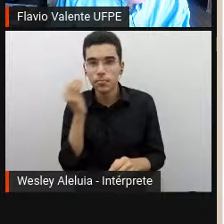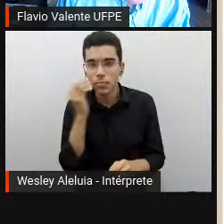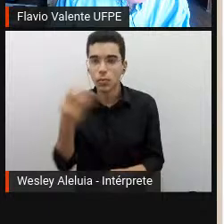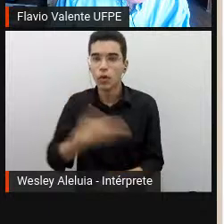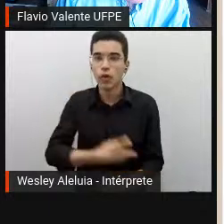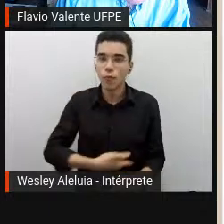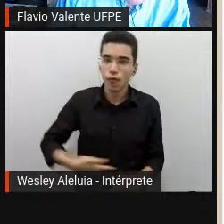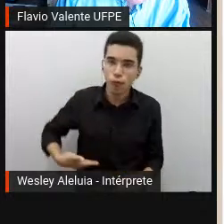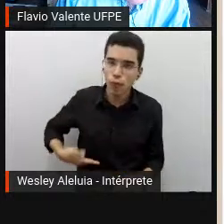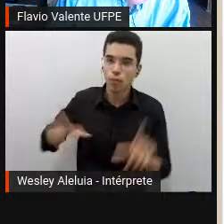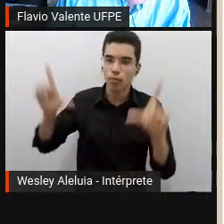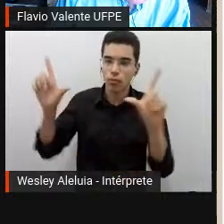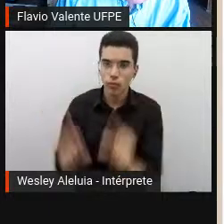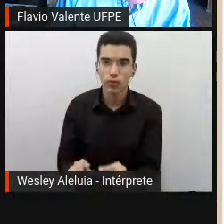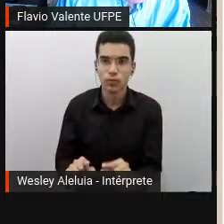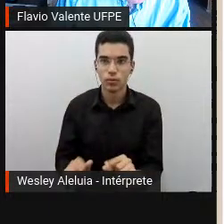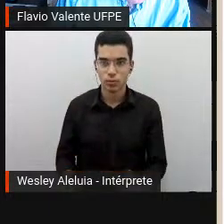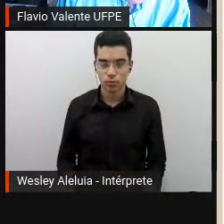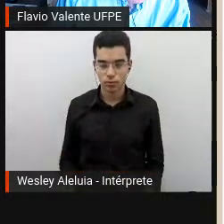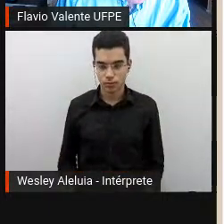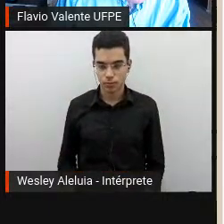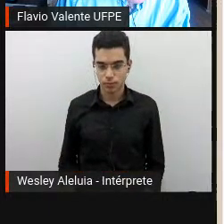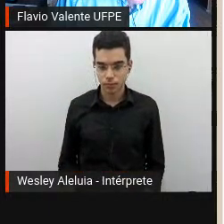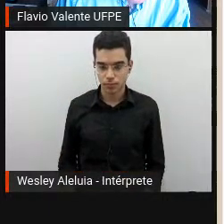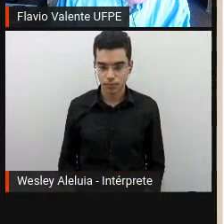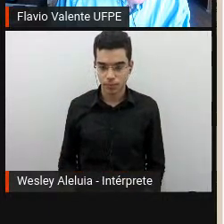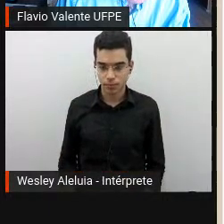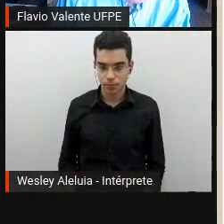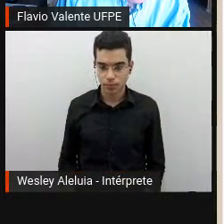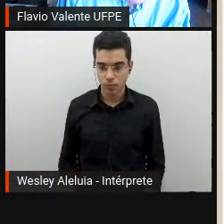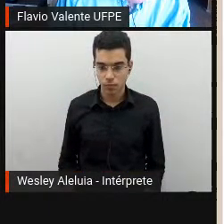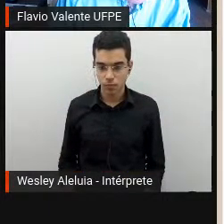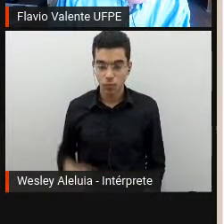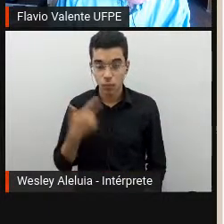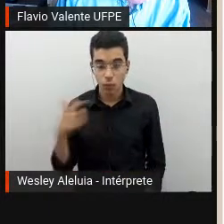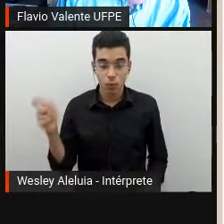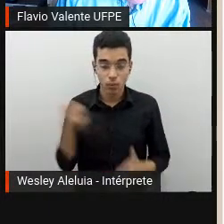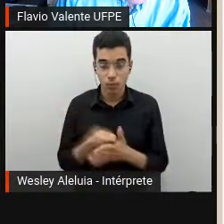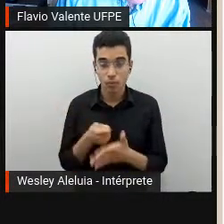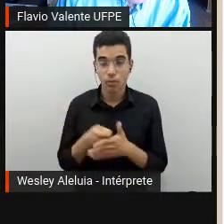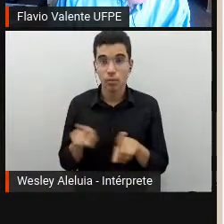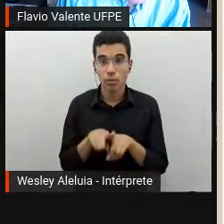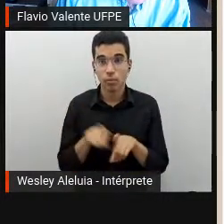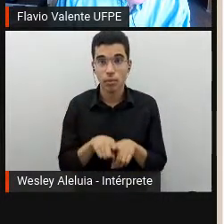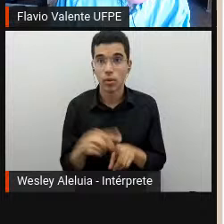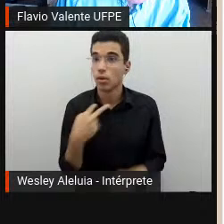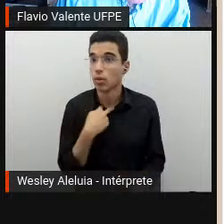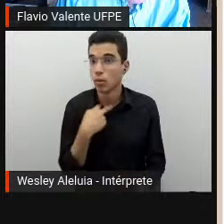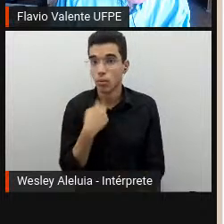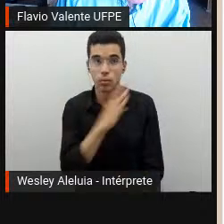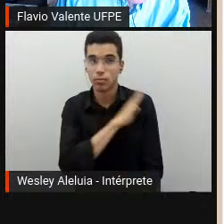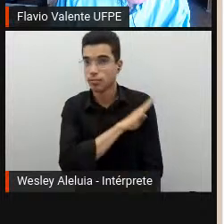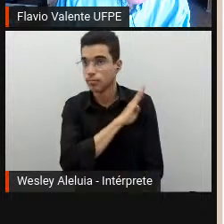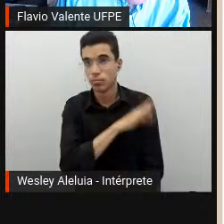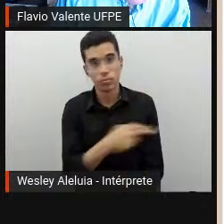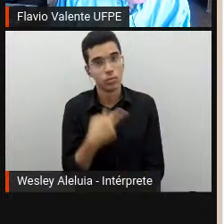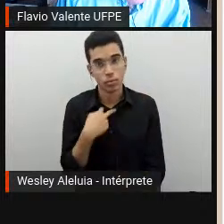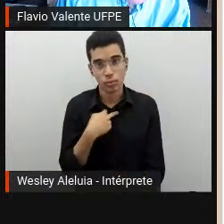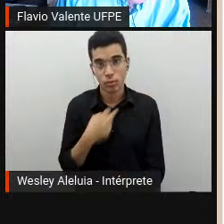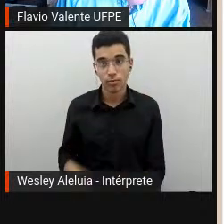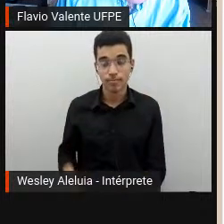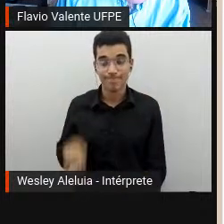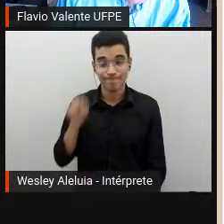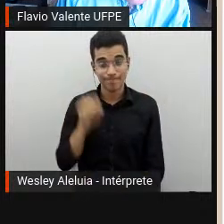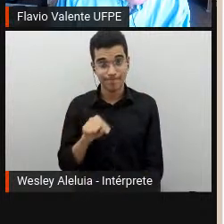obrigatório e imediato. Um outro obrigatório imediato é a obrigação de não discriminação. E nesse ponto, o país continua sendo